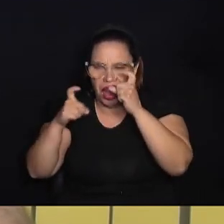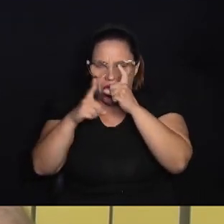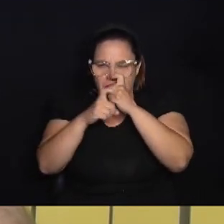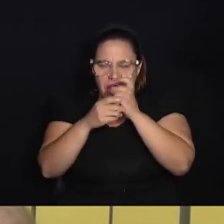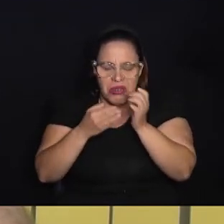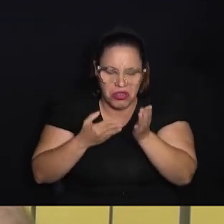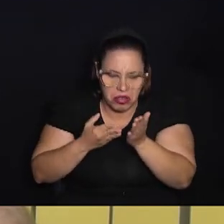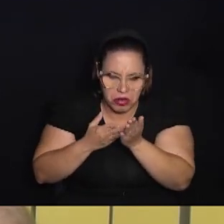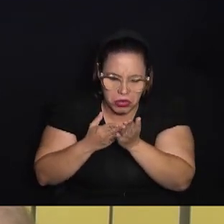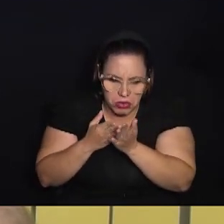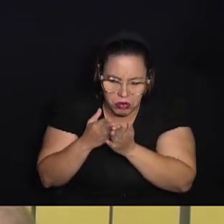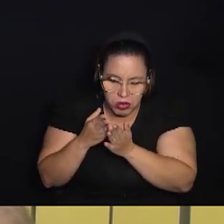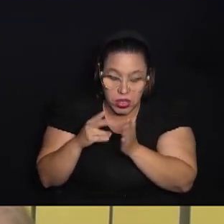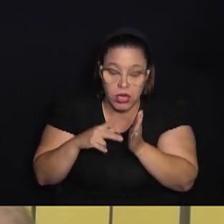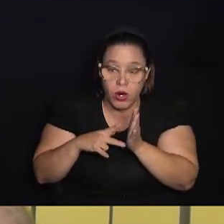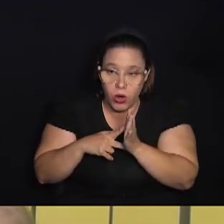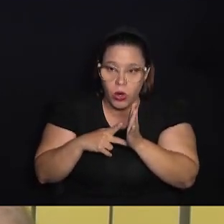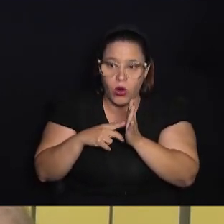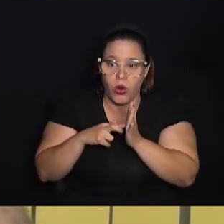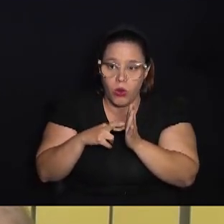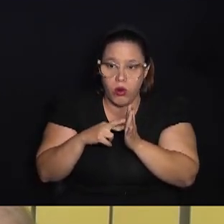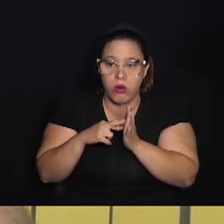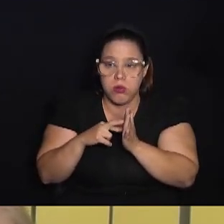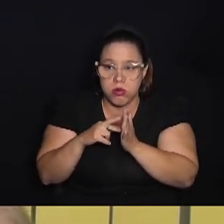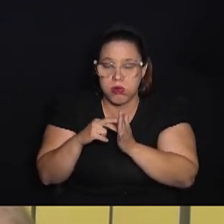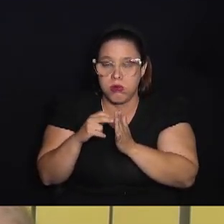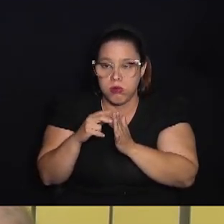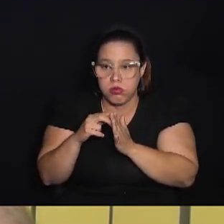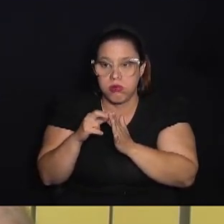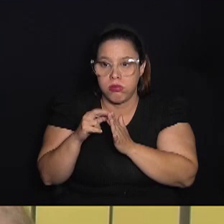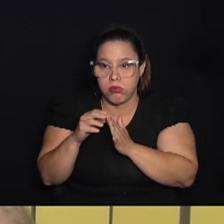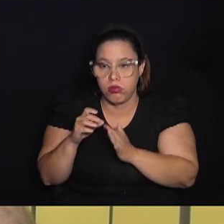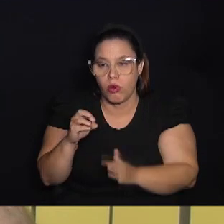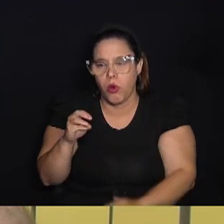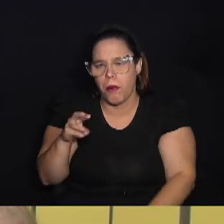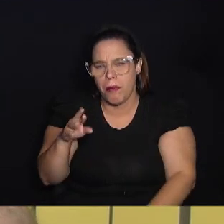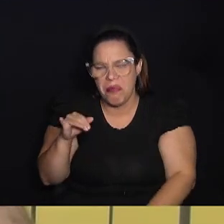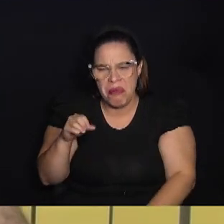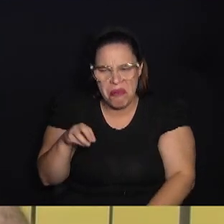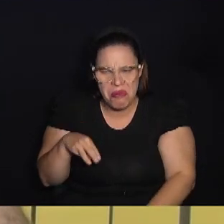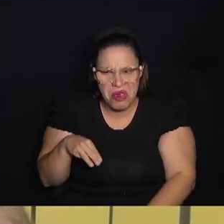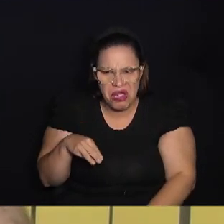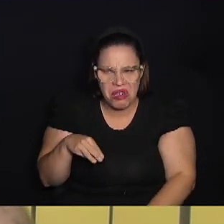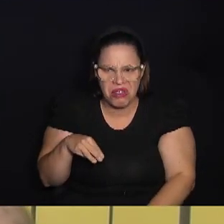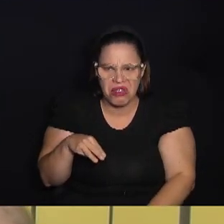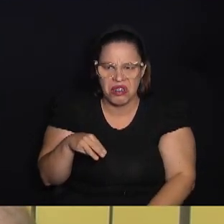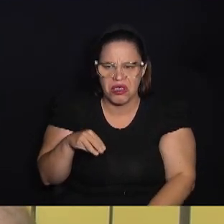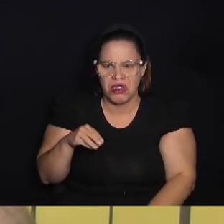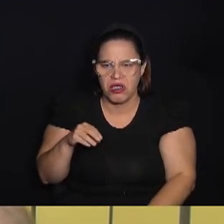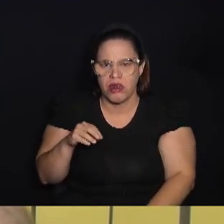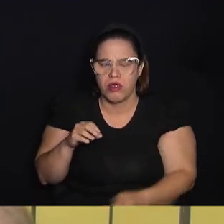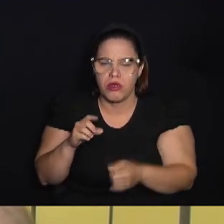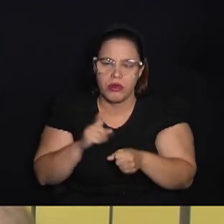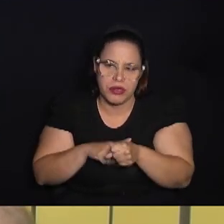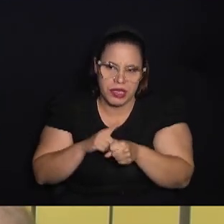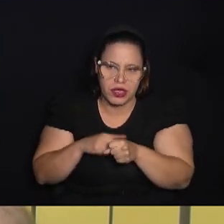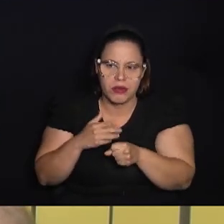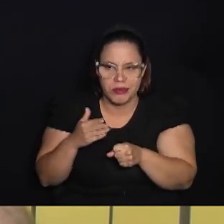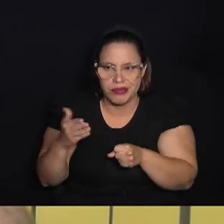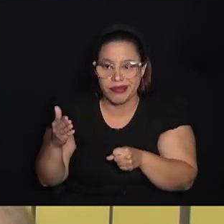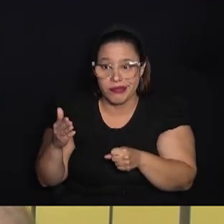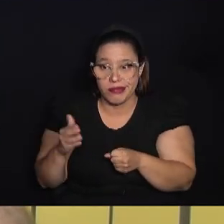chegar lá e para manter isso né longe de a distância de cupim eh e do dos efeitos do tempo também